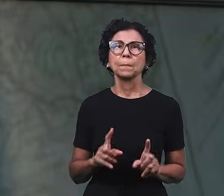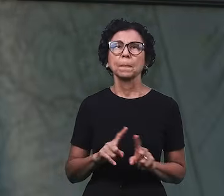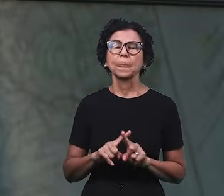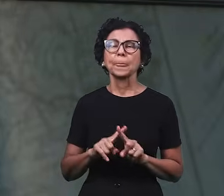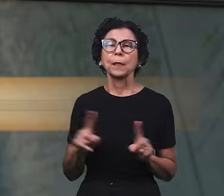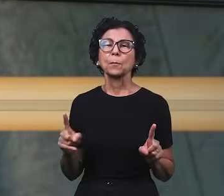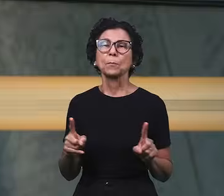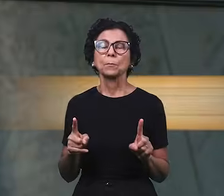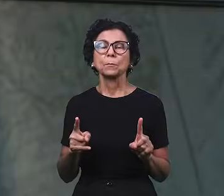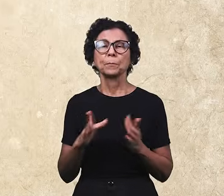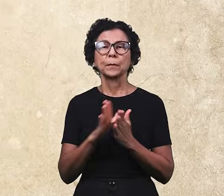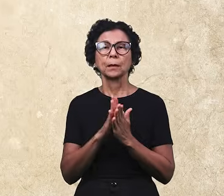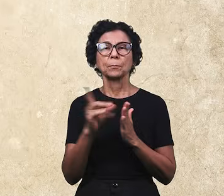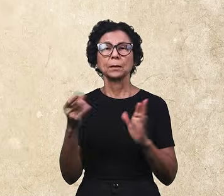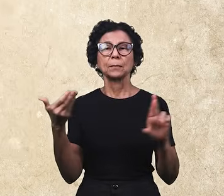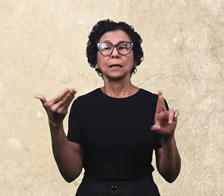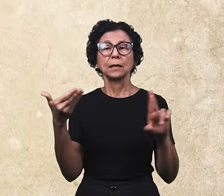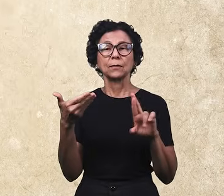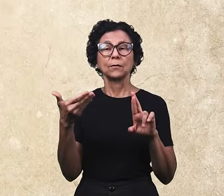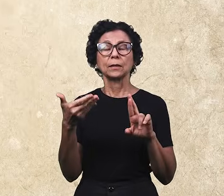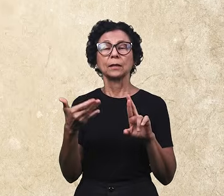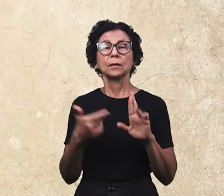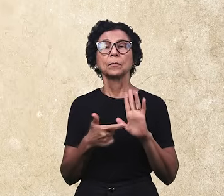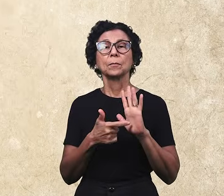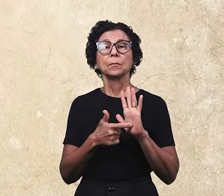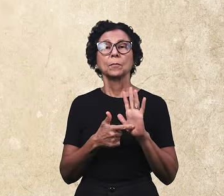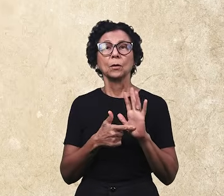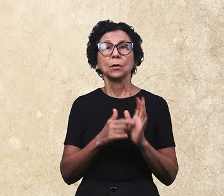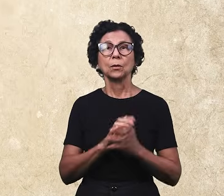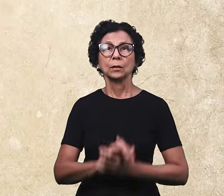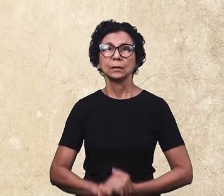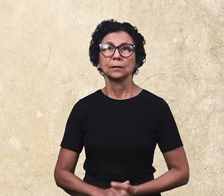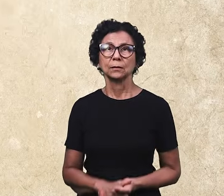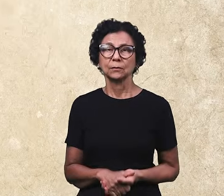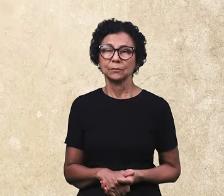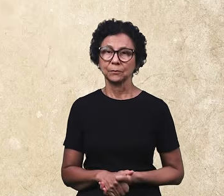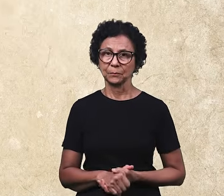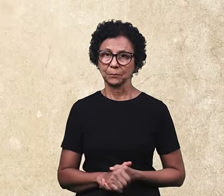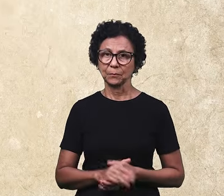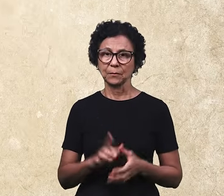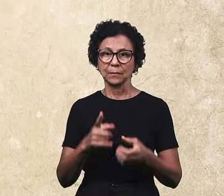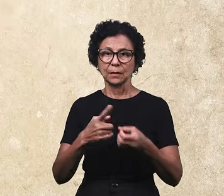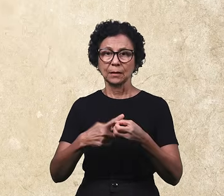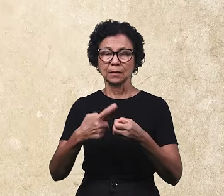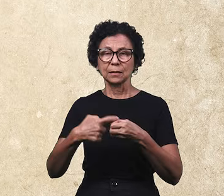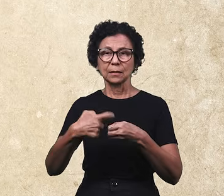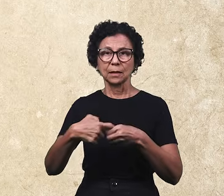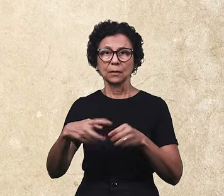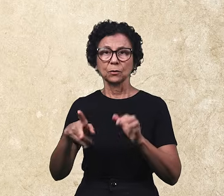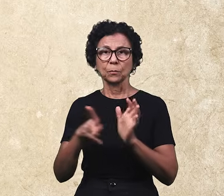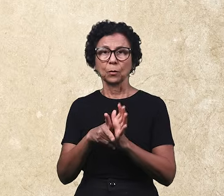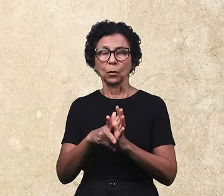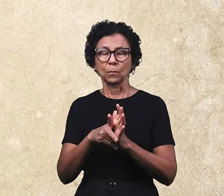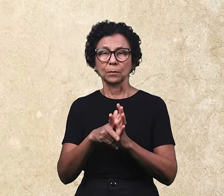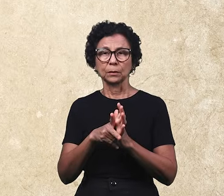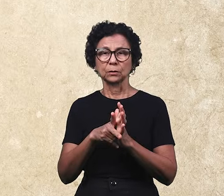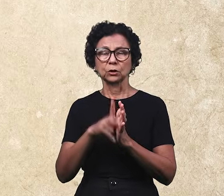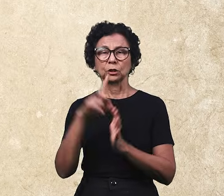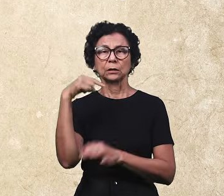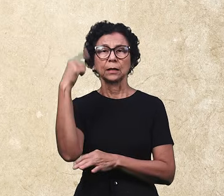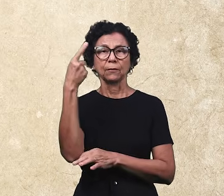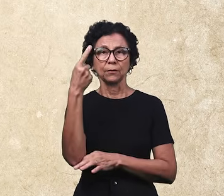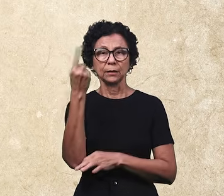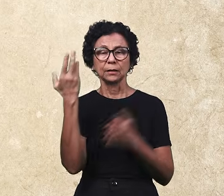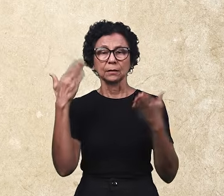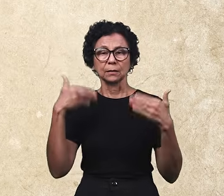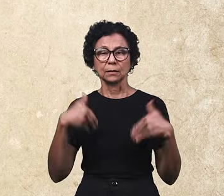a referência bíblica é na cidade de Davi vos nasceu o Salvador, que é o